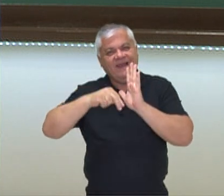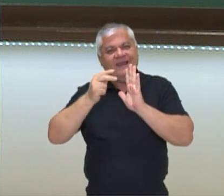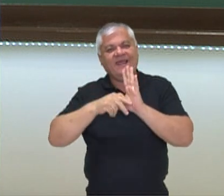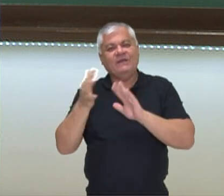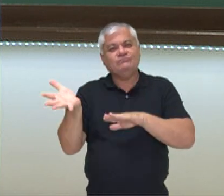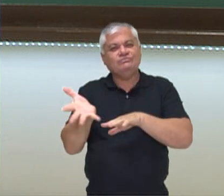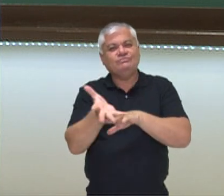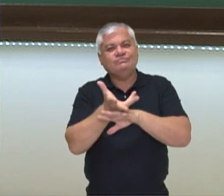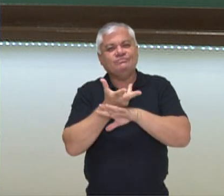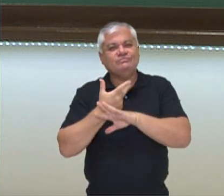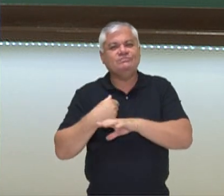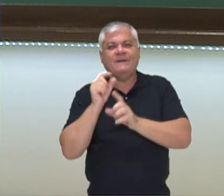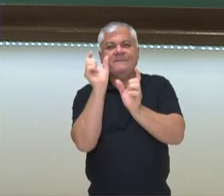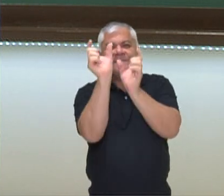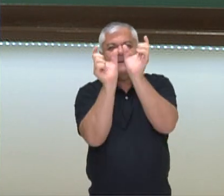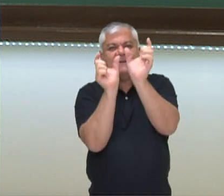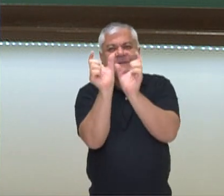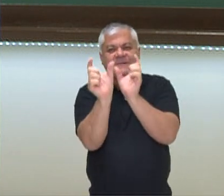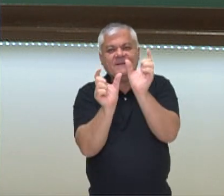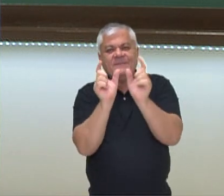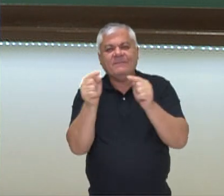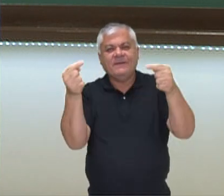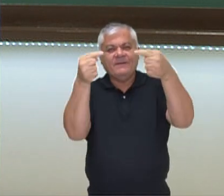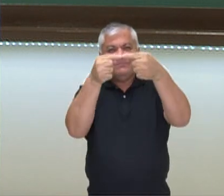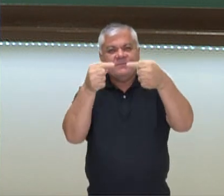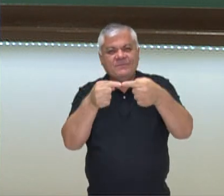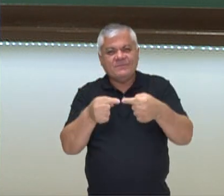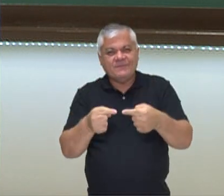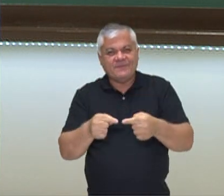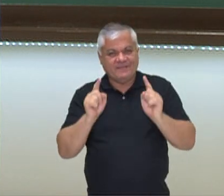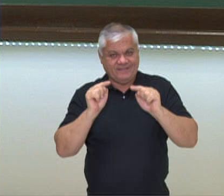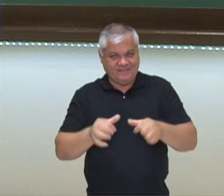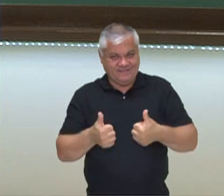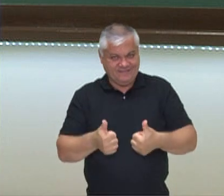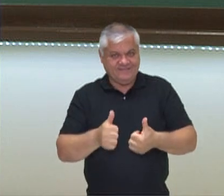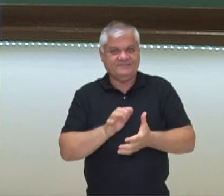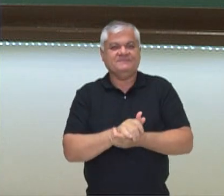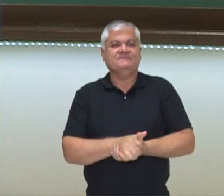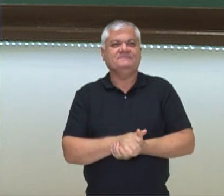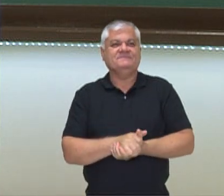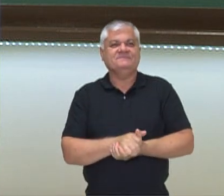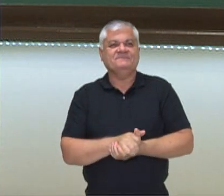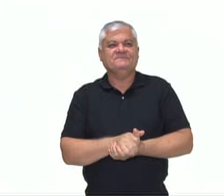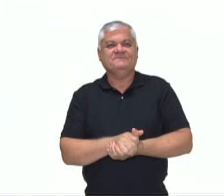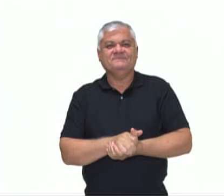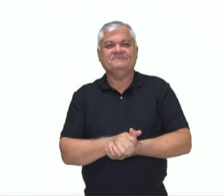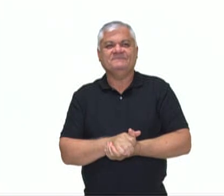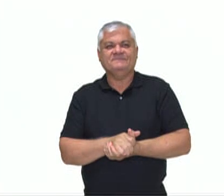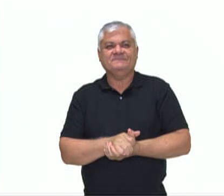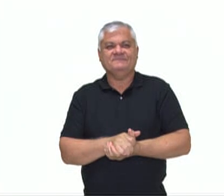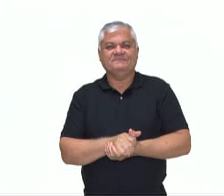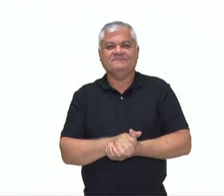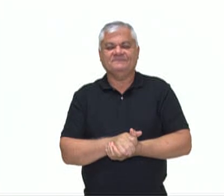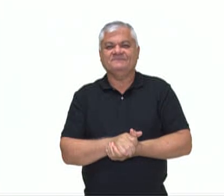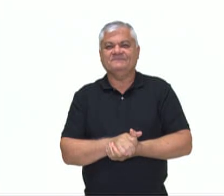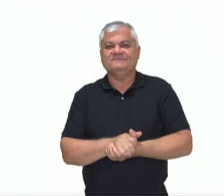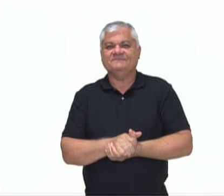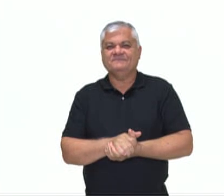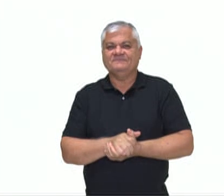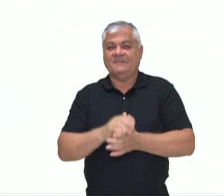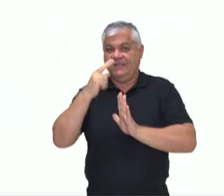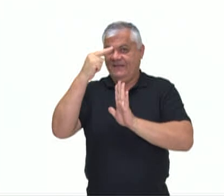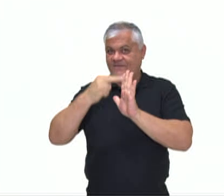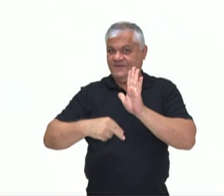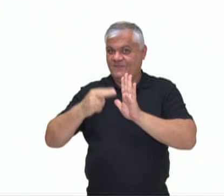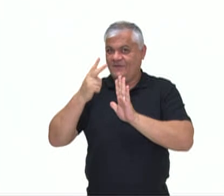sua audição e perceber a rítmica da lyrics, da letra de música. We will rock you. Buddy, you